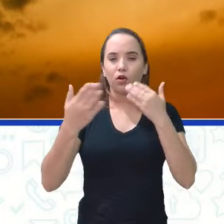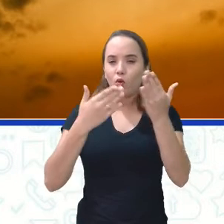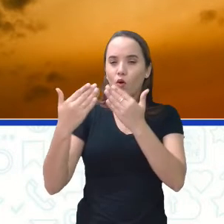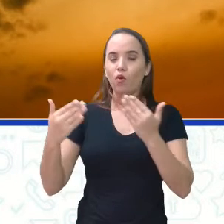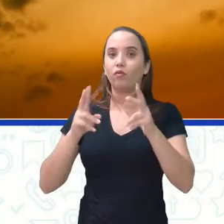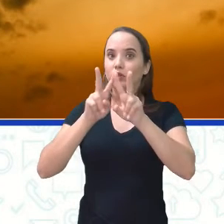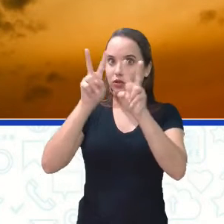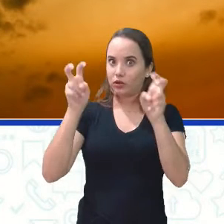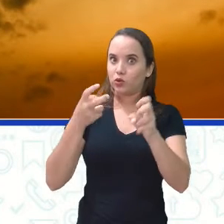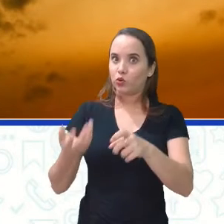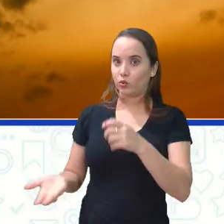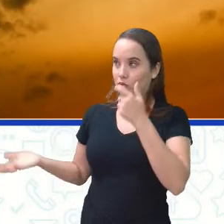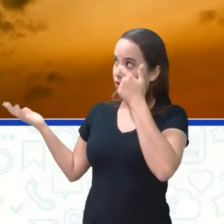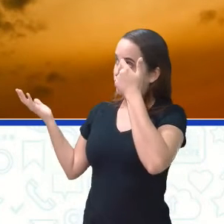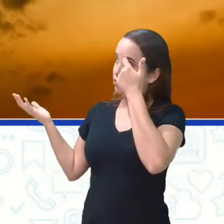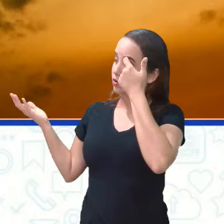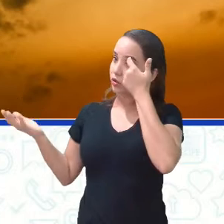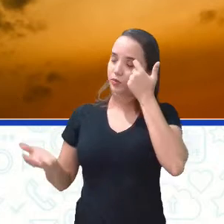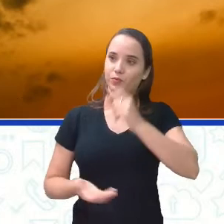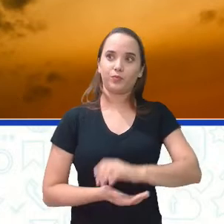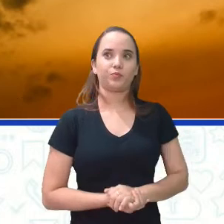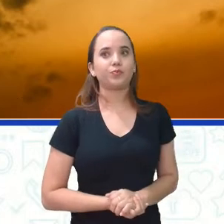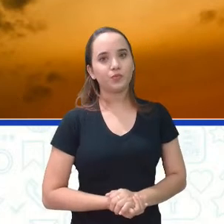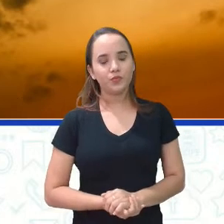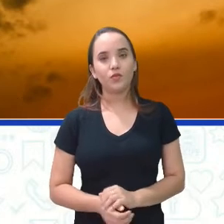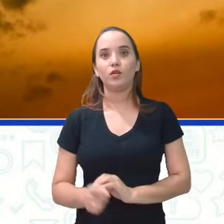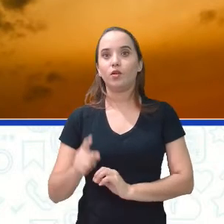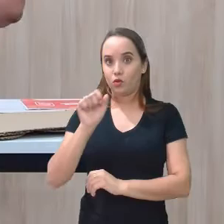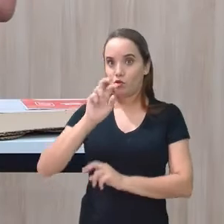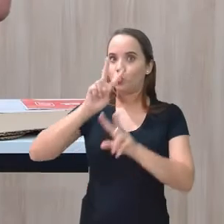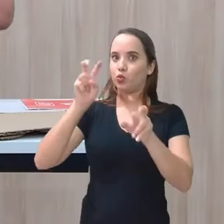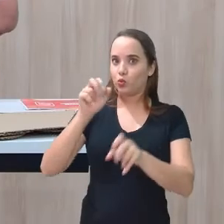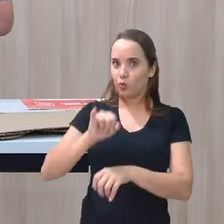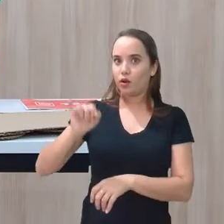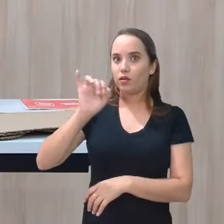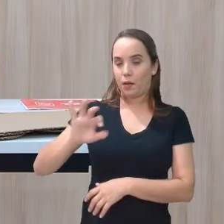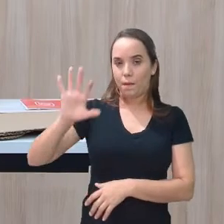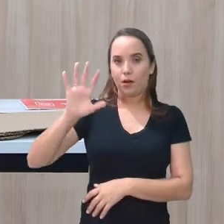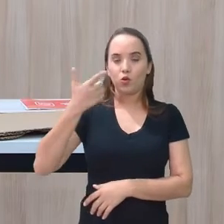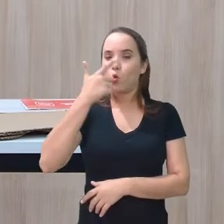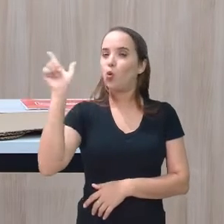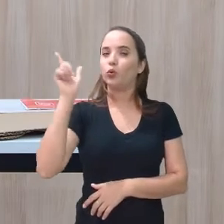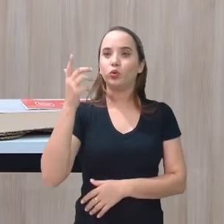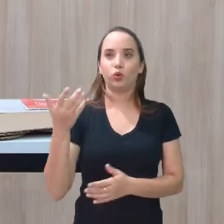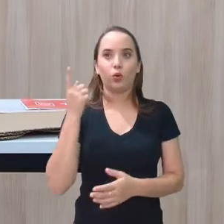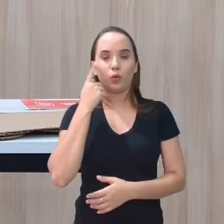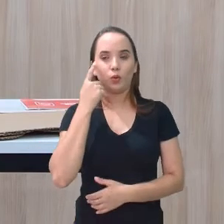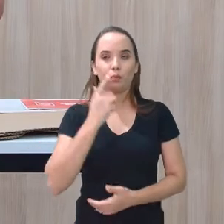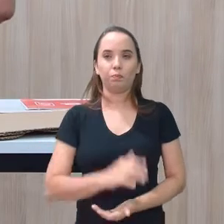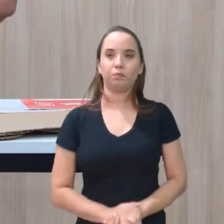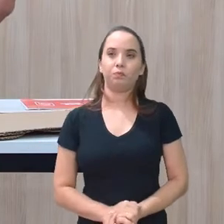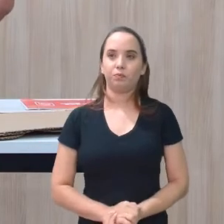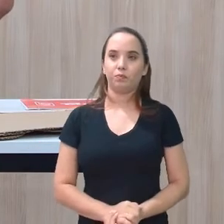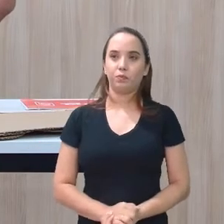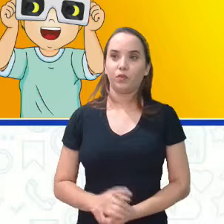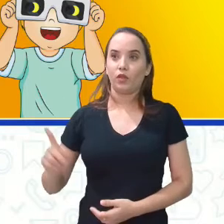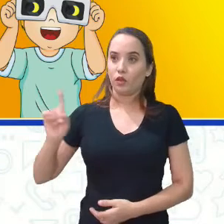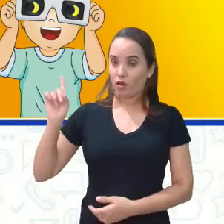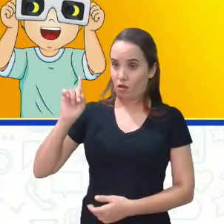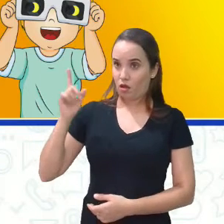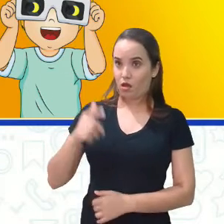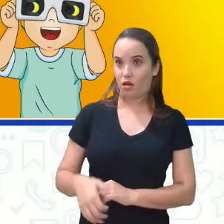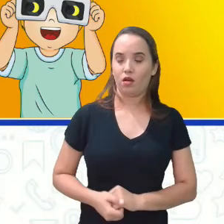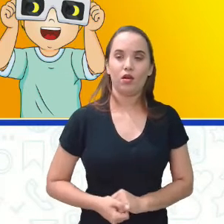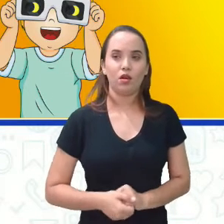respeito desse acontecimento, né? Dessa imagem aí. Então, vamos buscar outra imagem. E aqui nessa outra imagem, eu